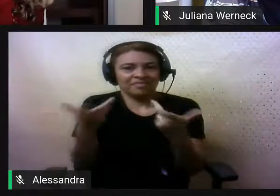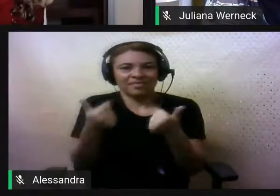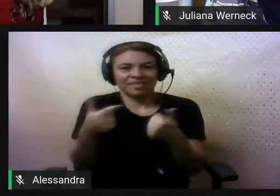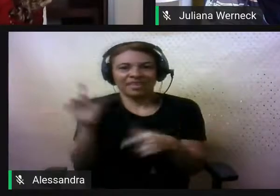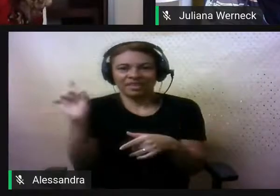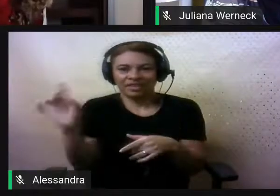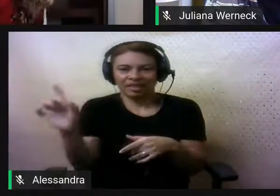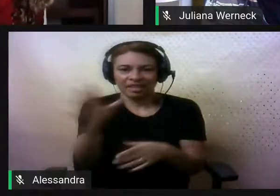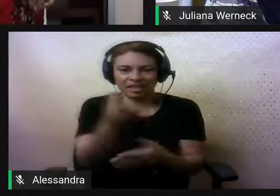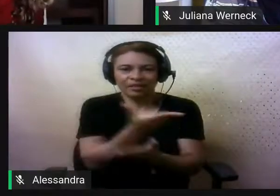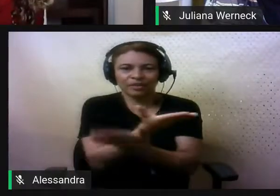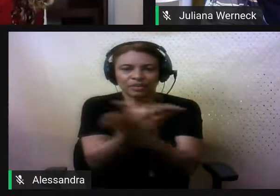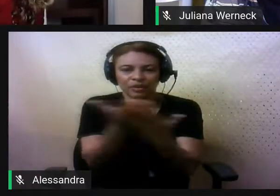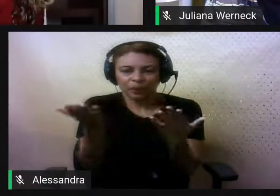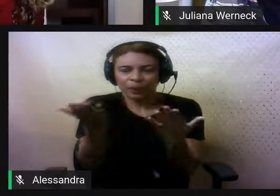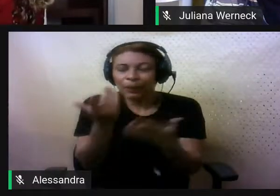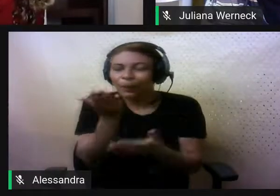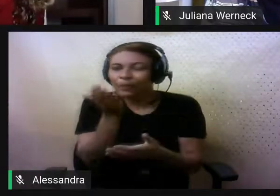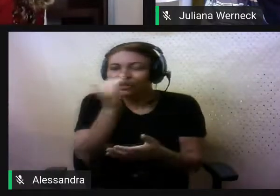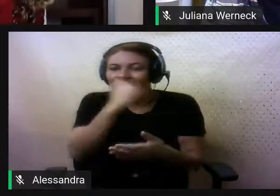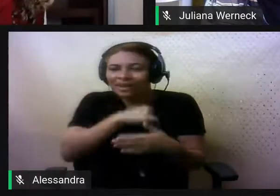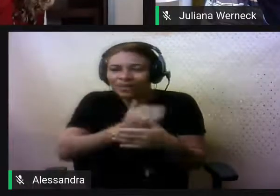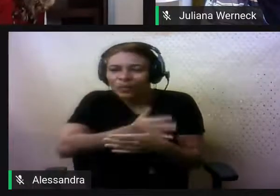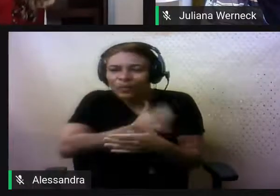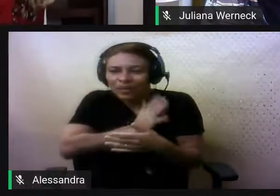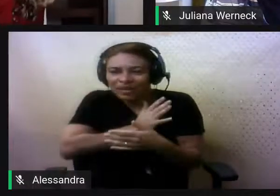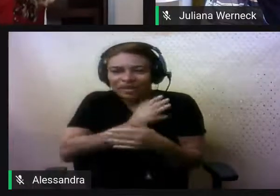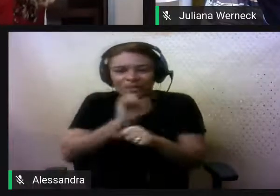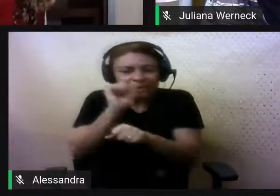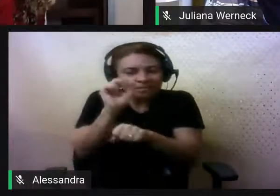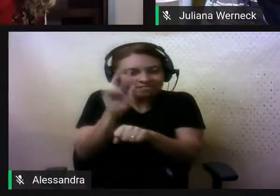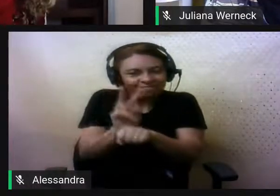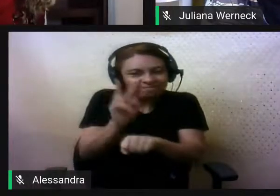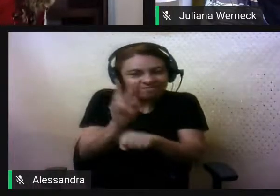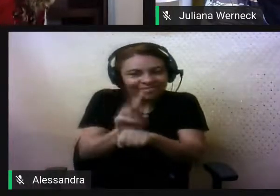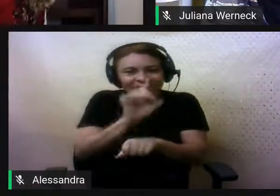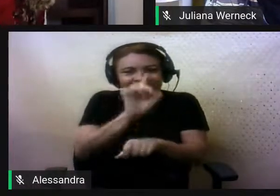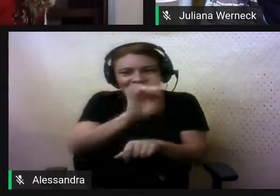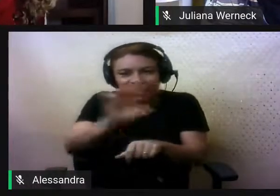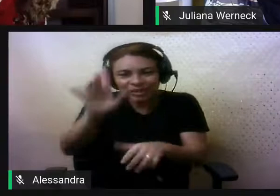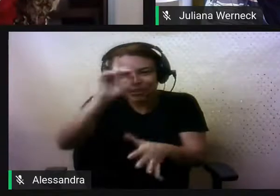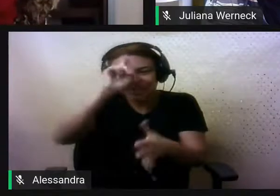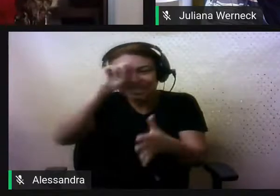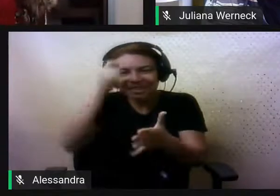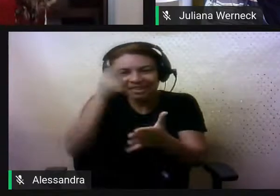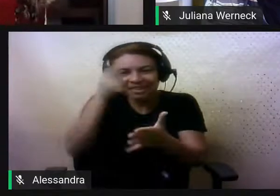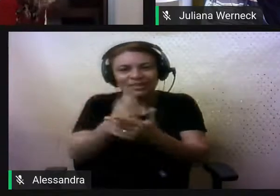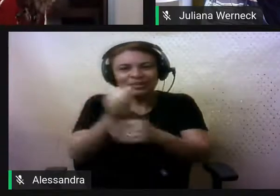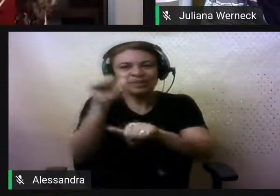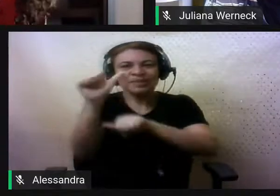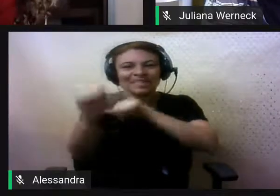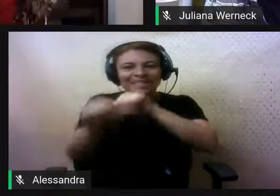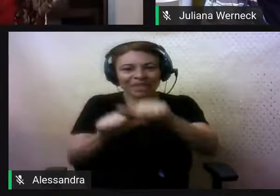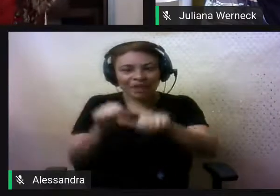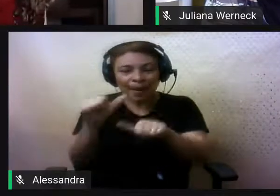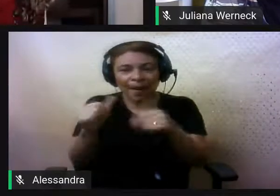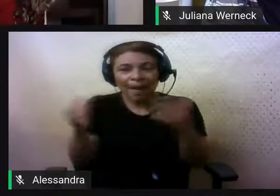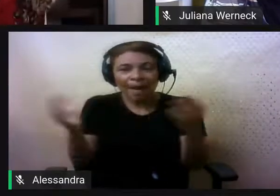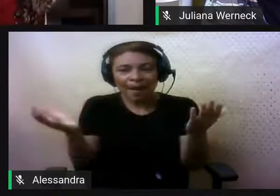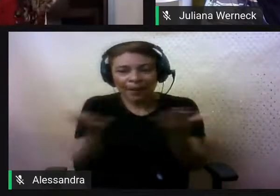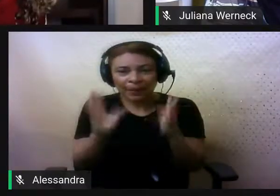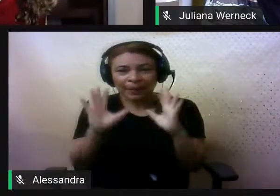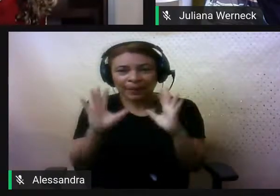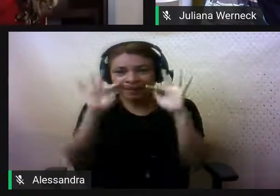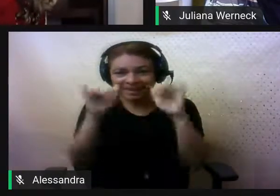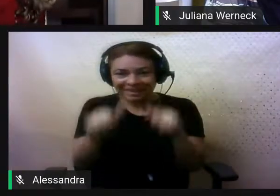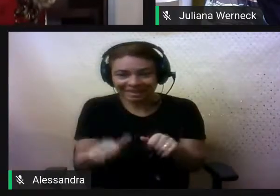vocês. E do fundo do meu coração, eu espero que todos vocês decidam se transformar. Só para encerrar essa questão